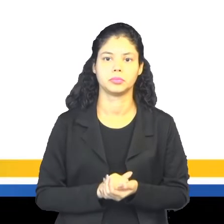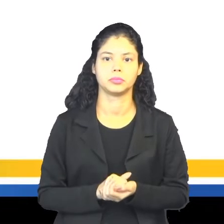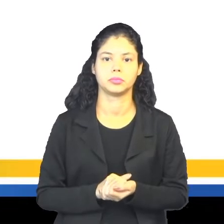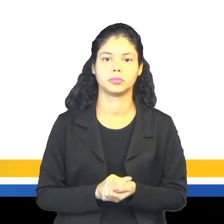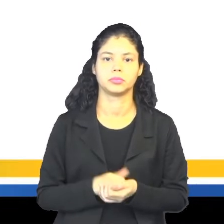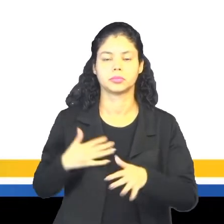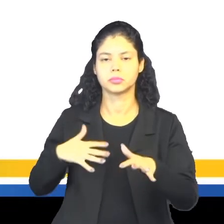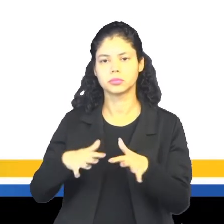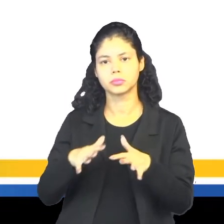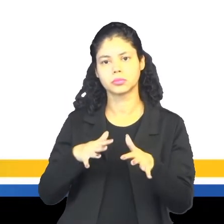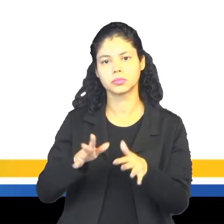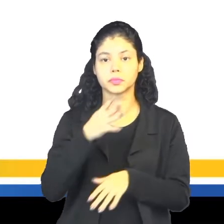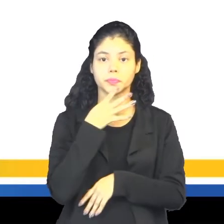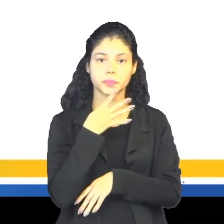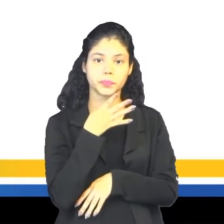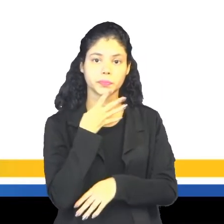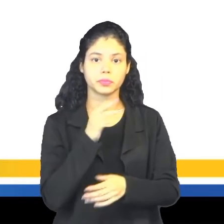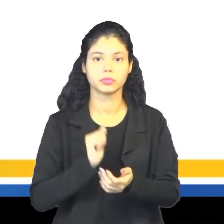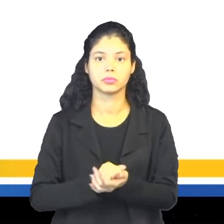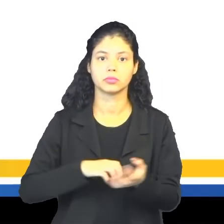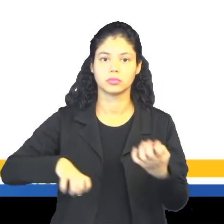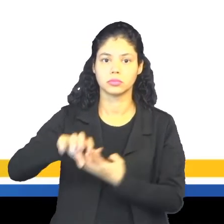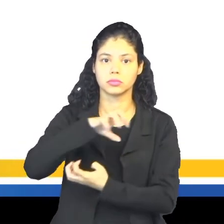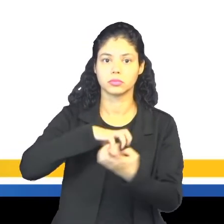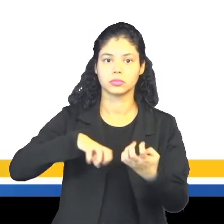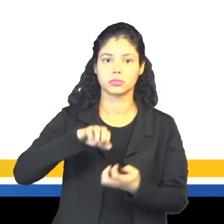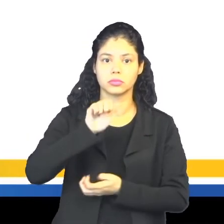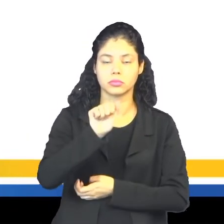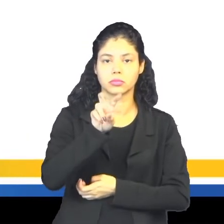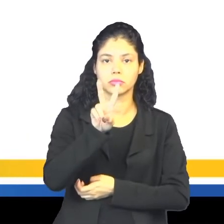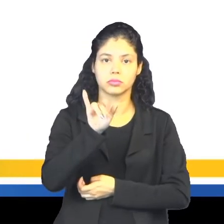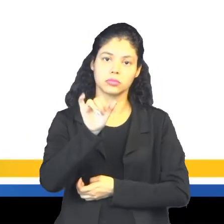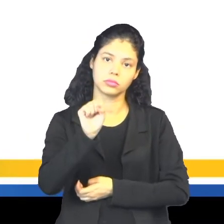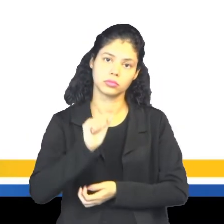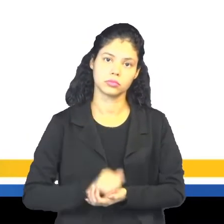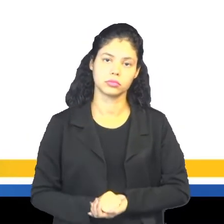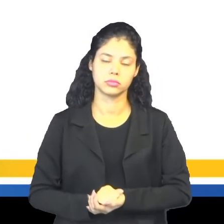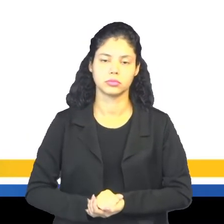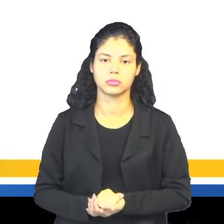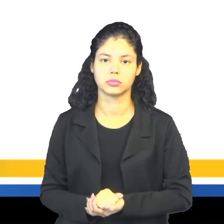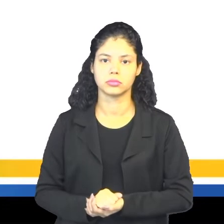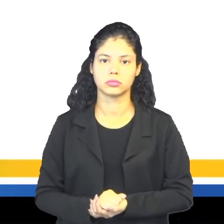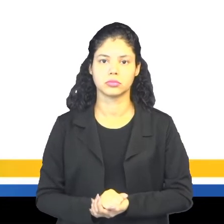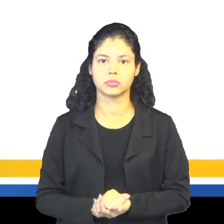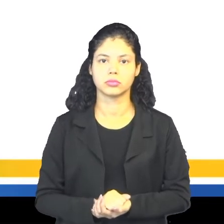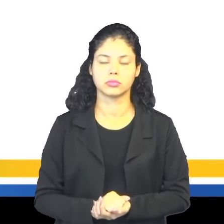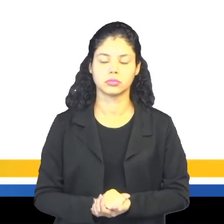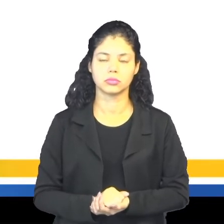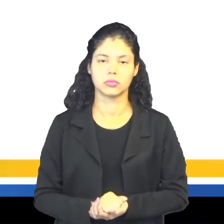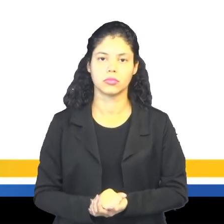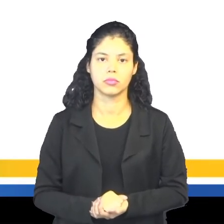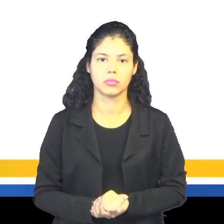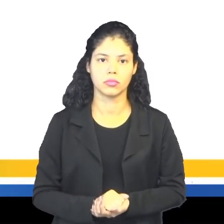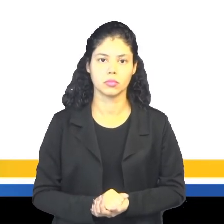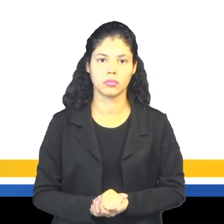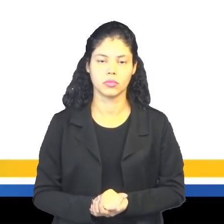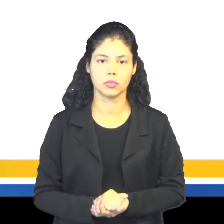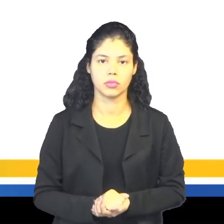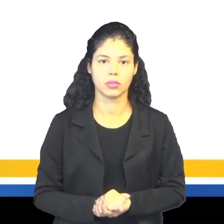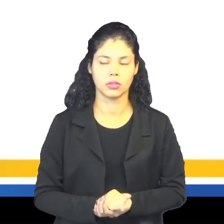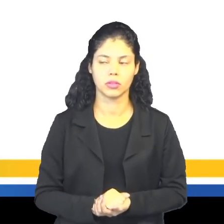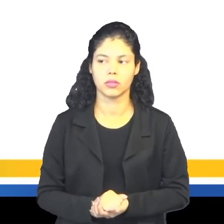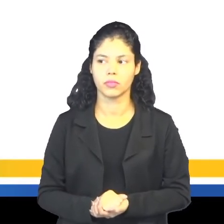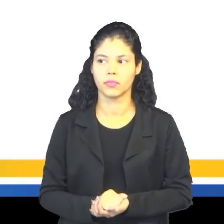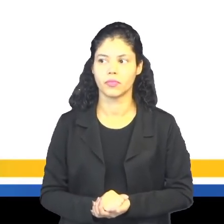esse movimento ele fica conhecido como a Revolução de Avis, que consolida de uma vez, né, essa formação do Estado